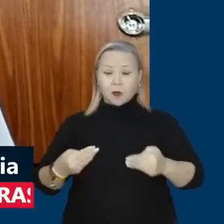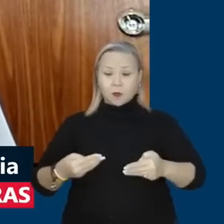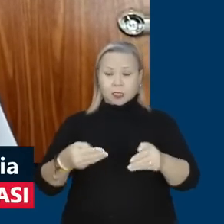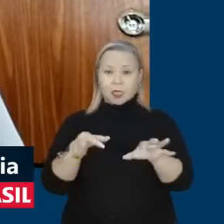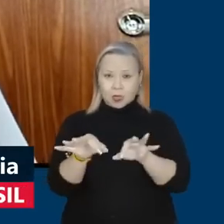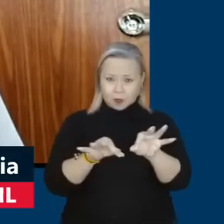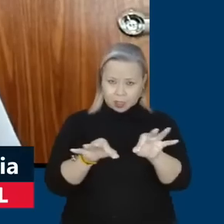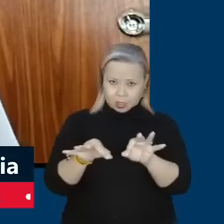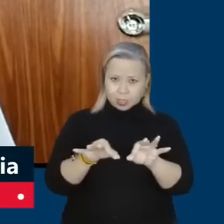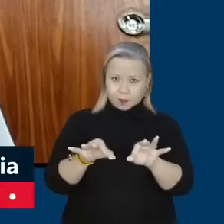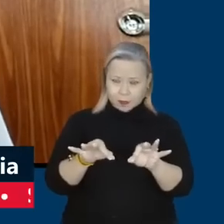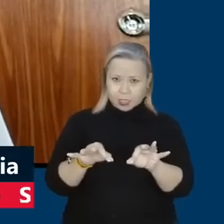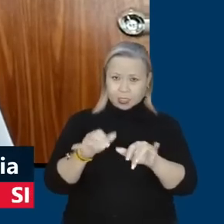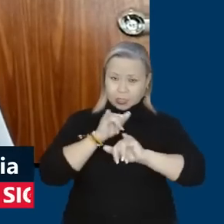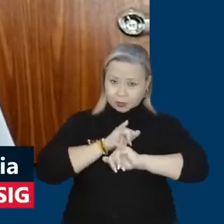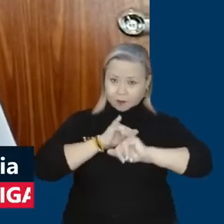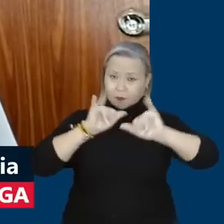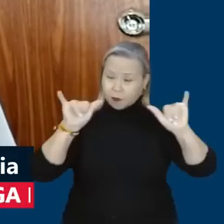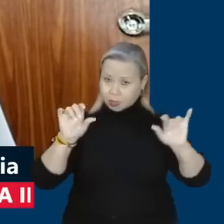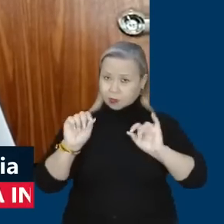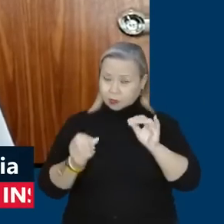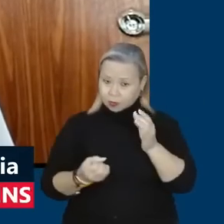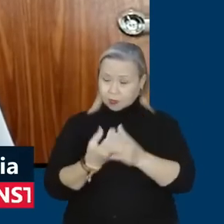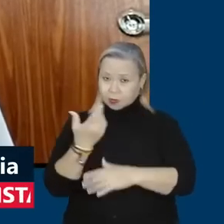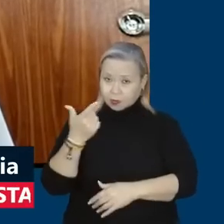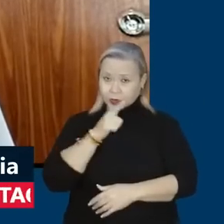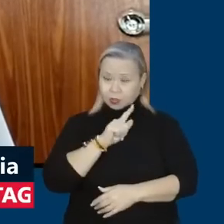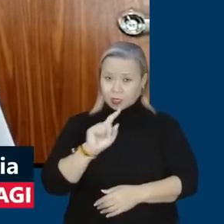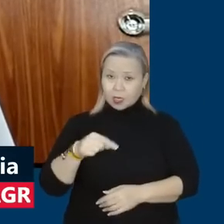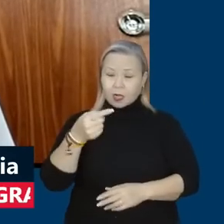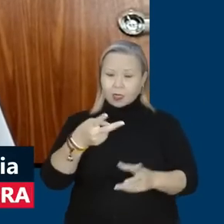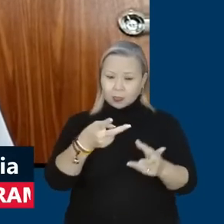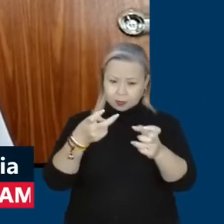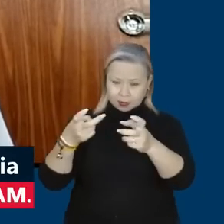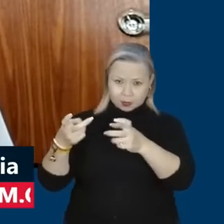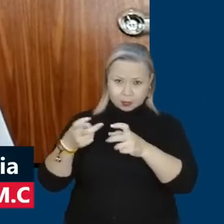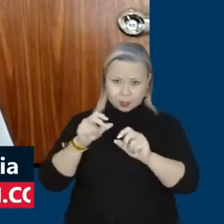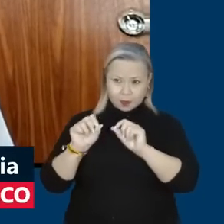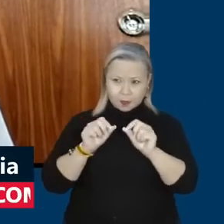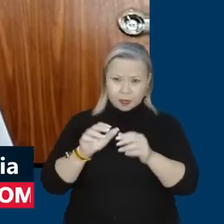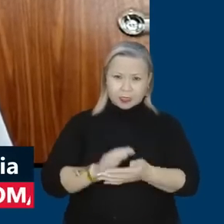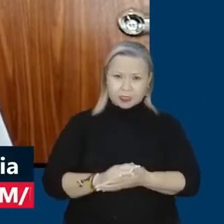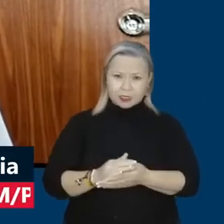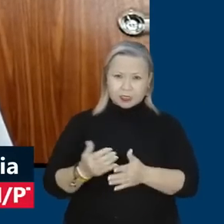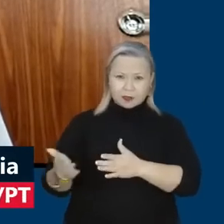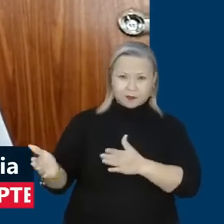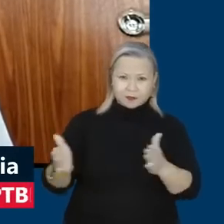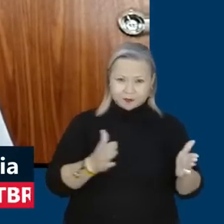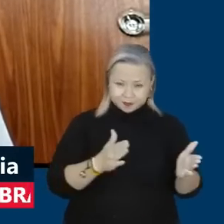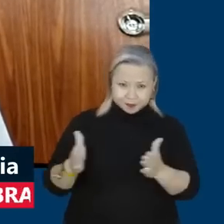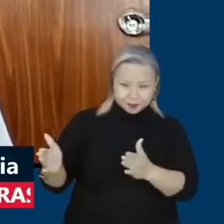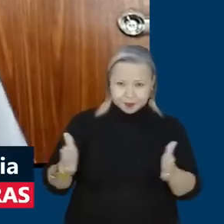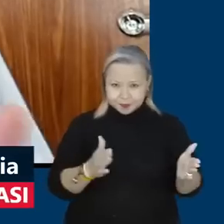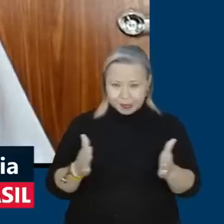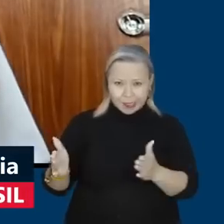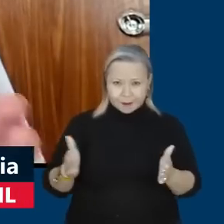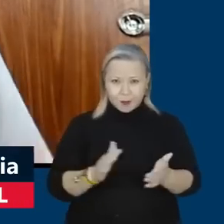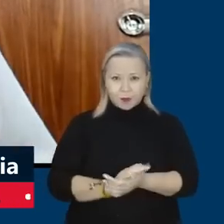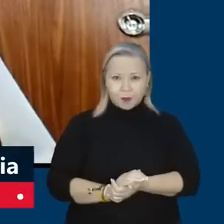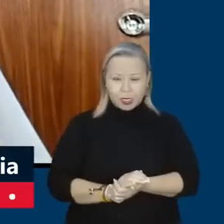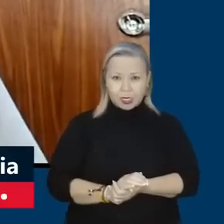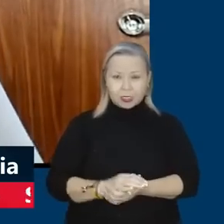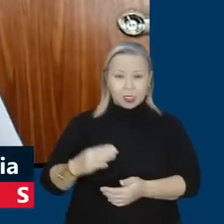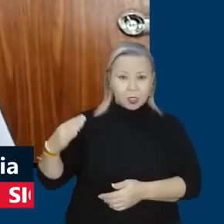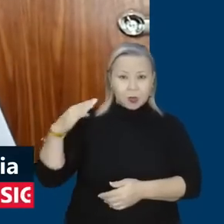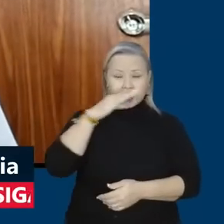Planejamento? Os dados que nós conseguimos, além dessa visão de curto prazo que Bolsonaro e Paulo Guedes não